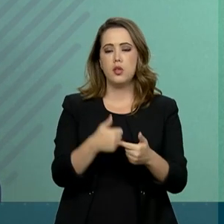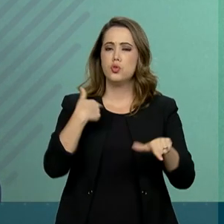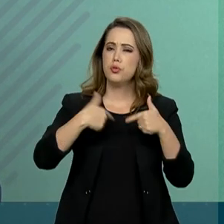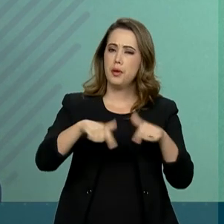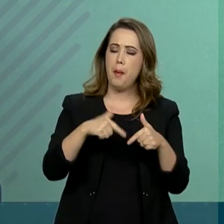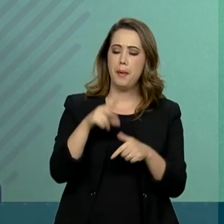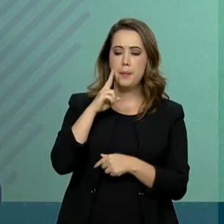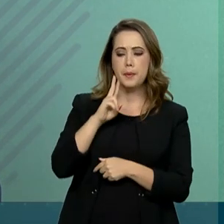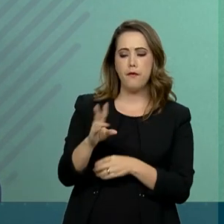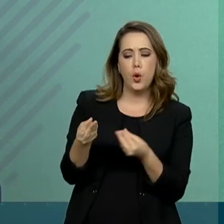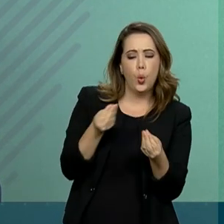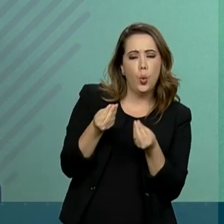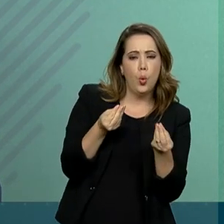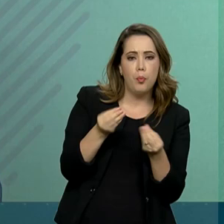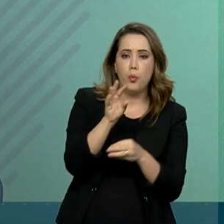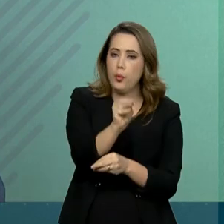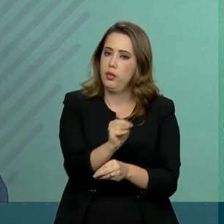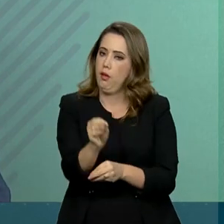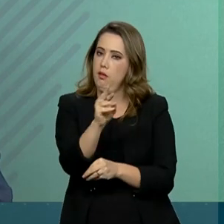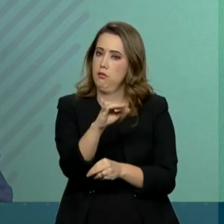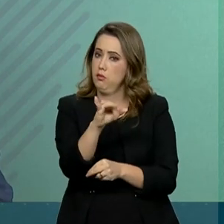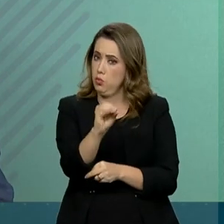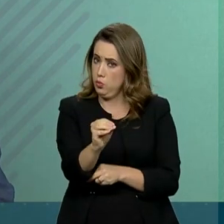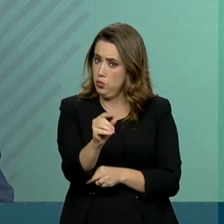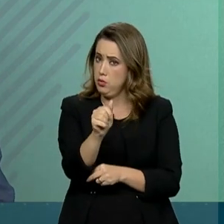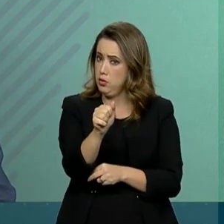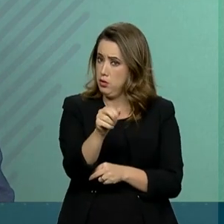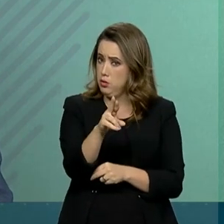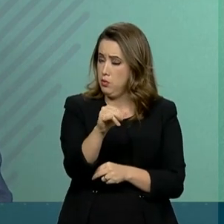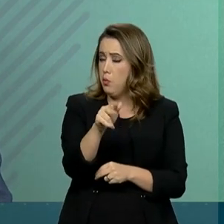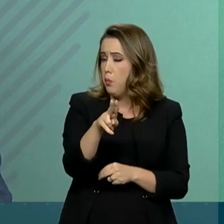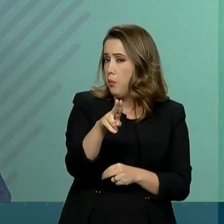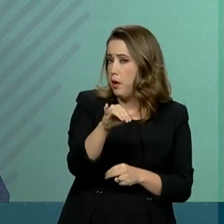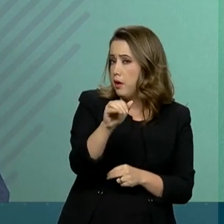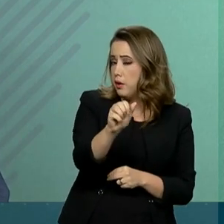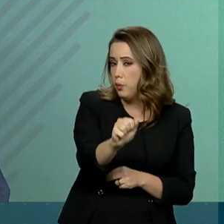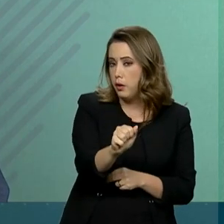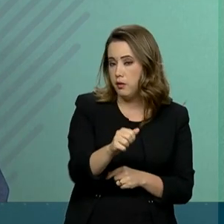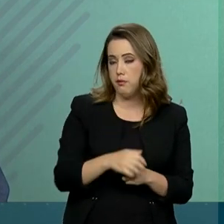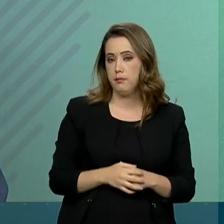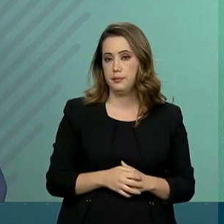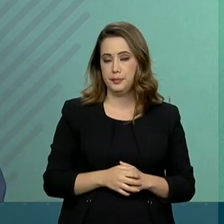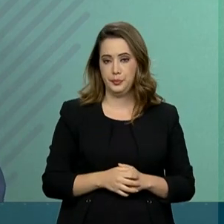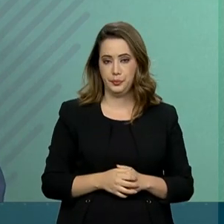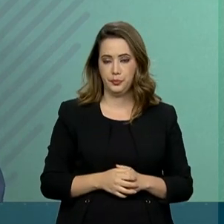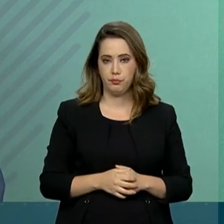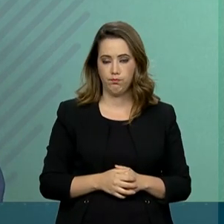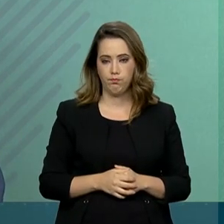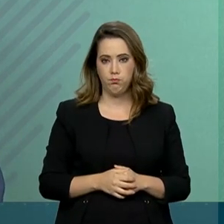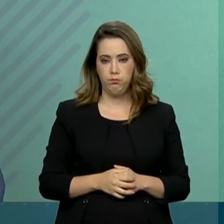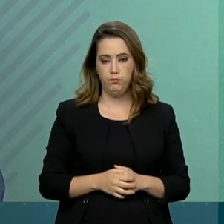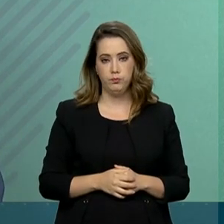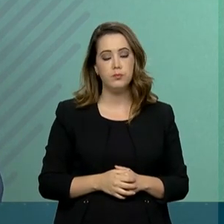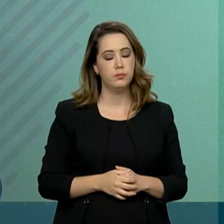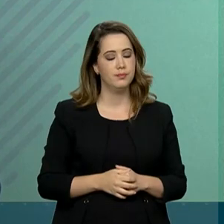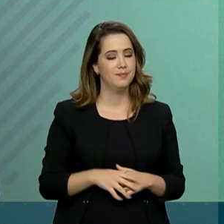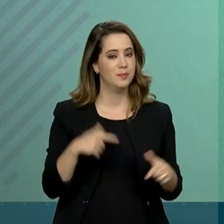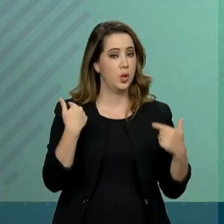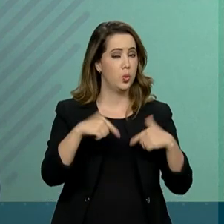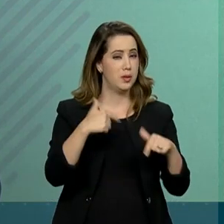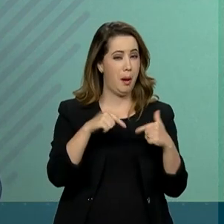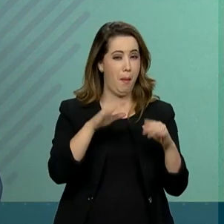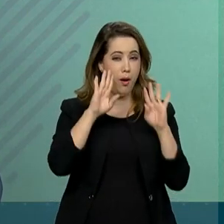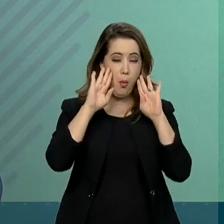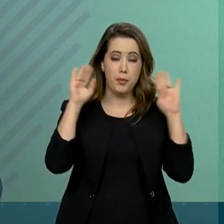da execução e cumprimento do objeto deste instrumento as atividades